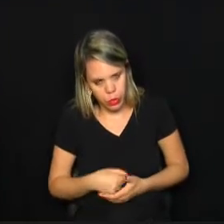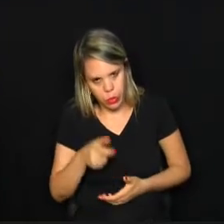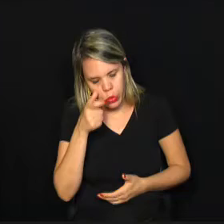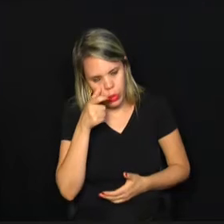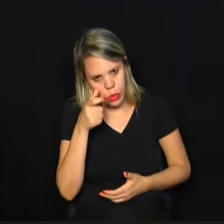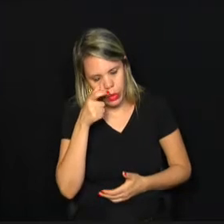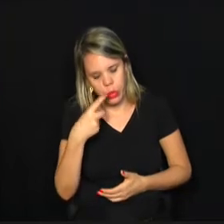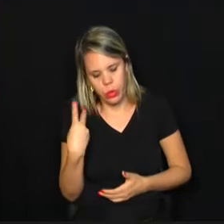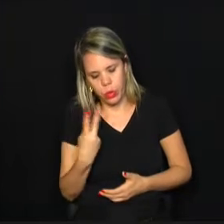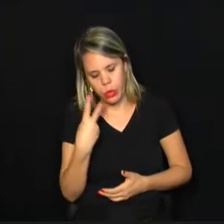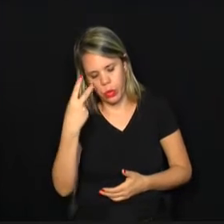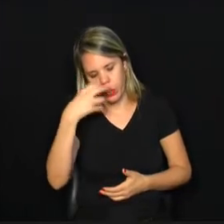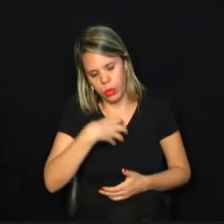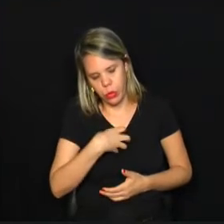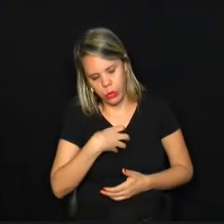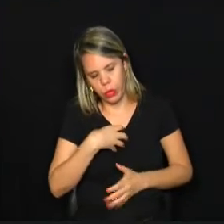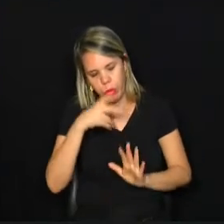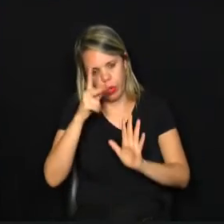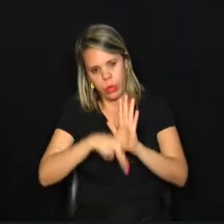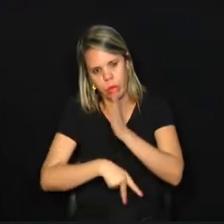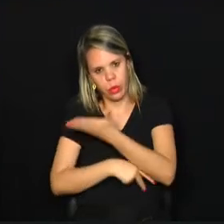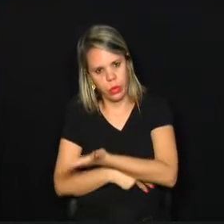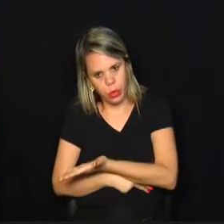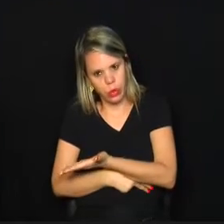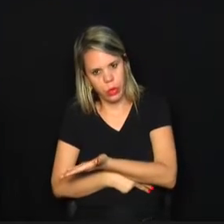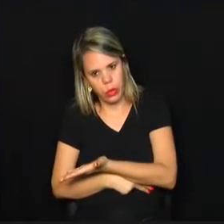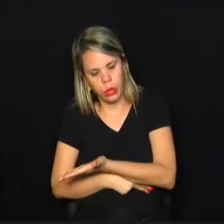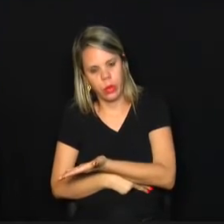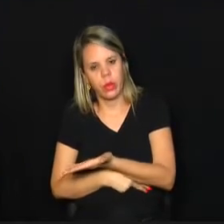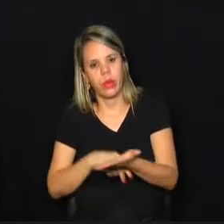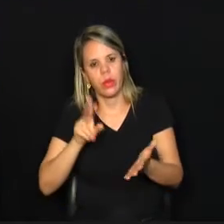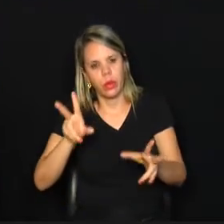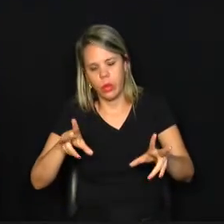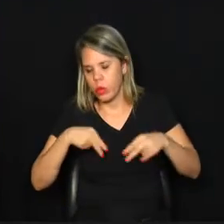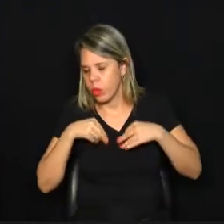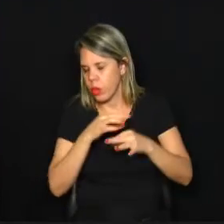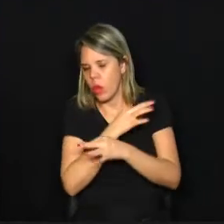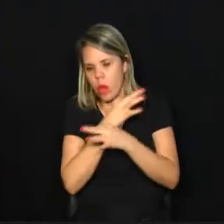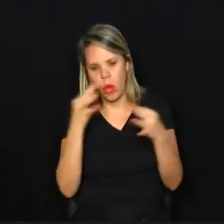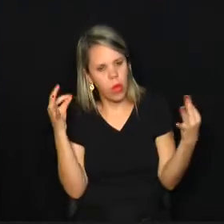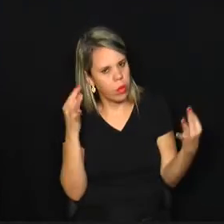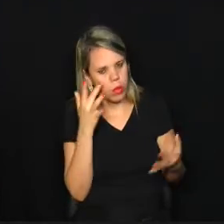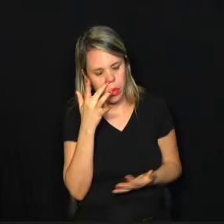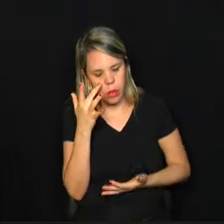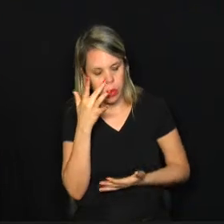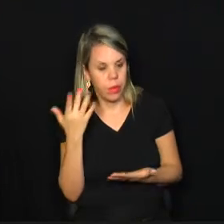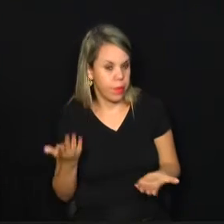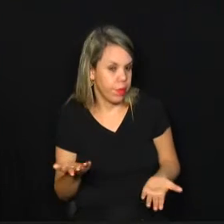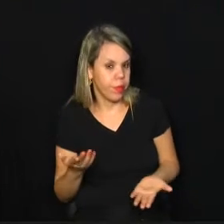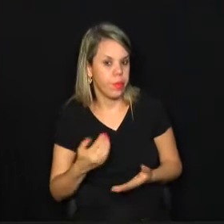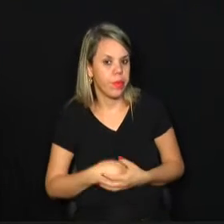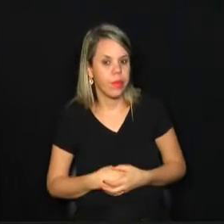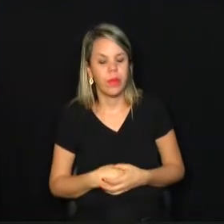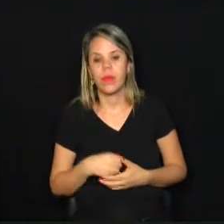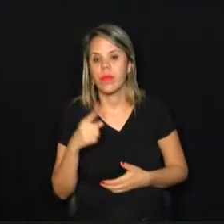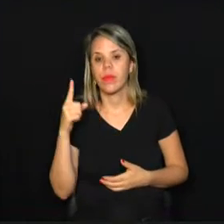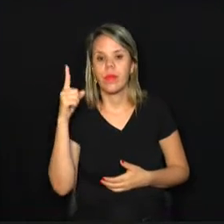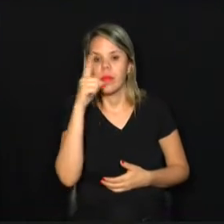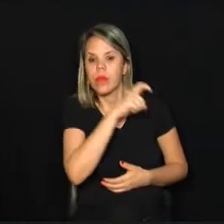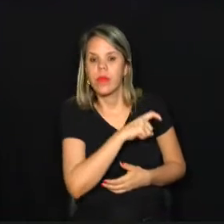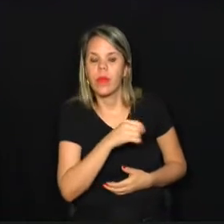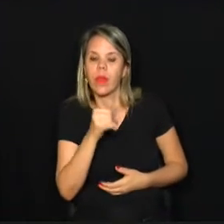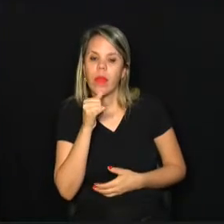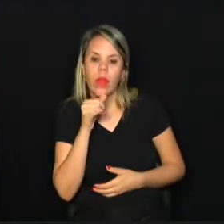vê valorizado num projeto desse, é um mérito incrível, porque dificilmente